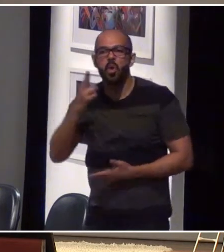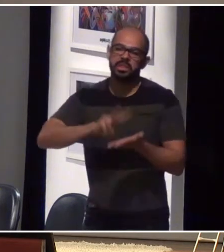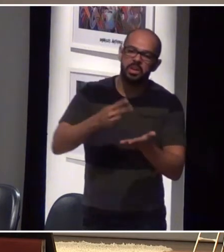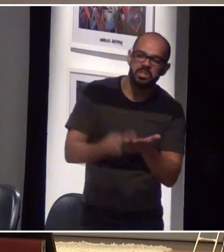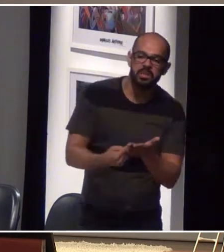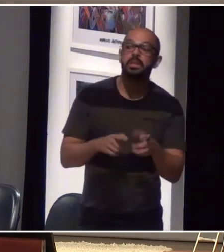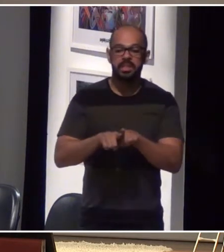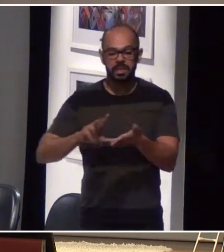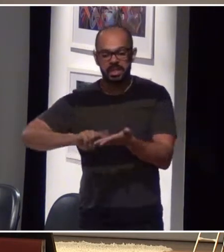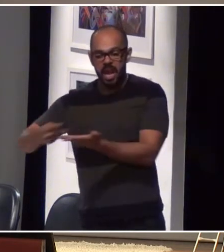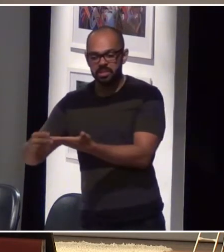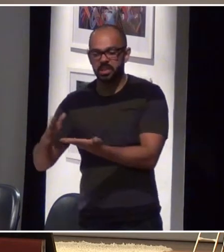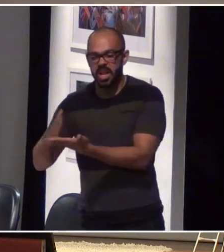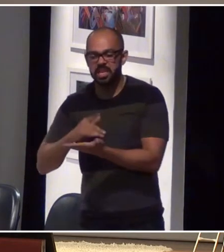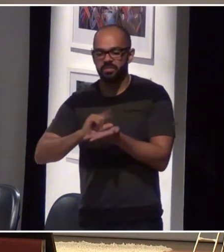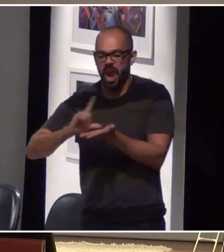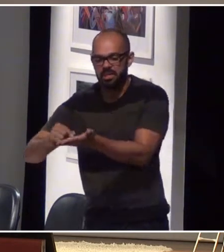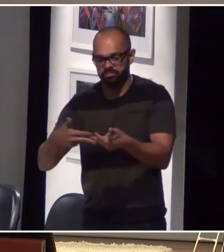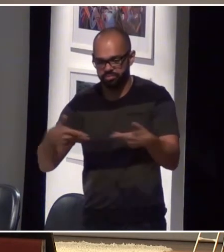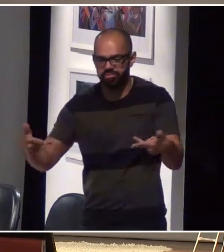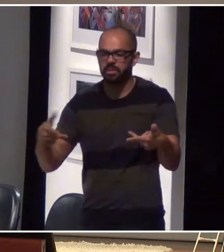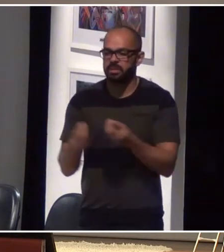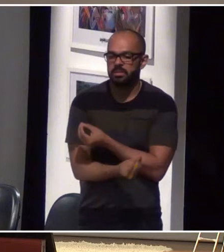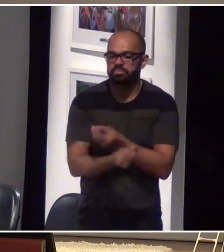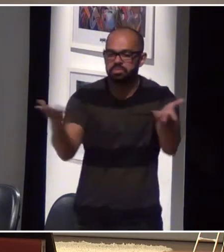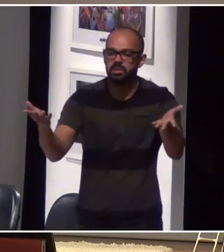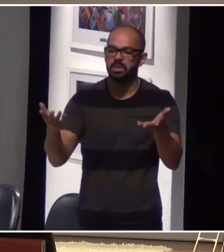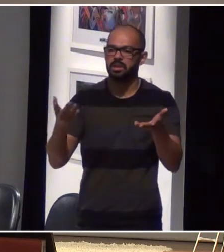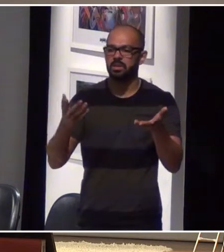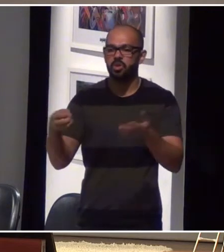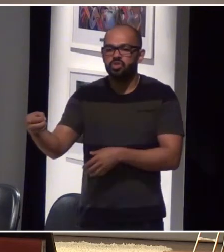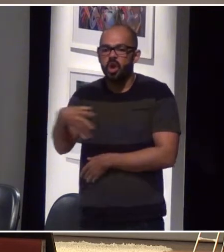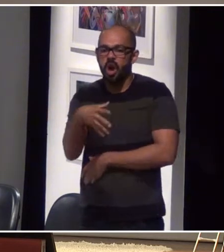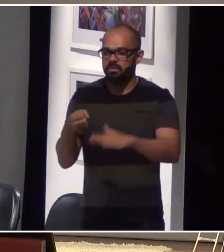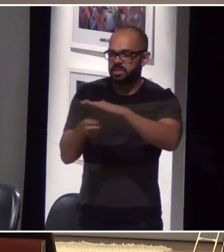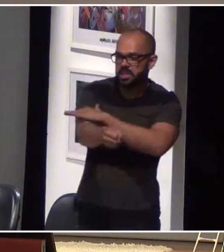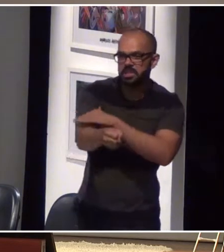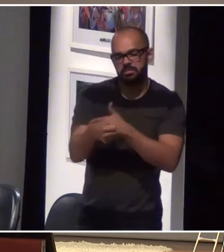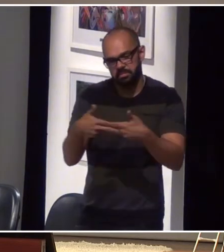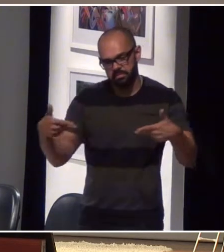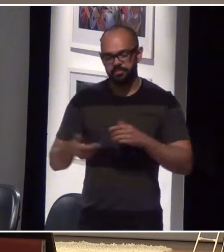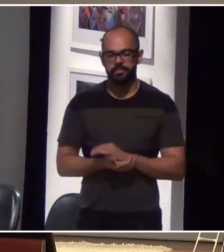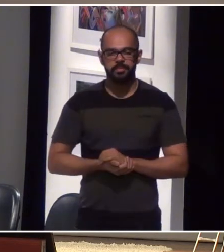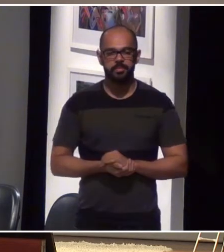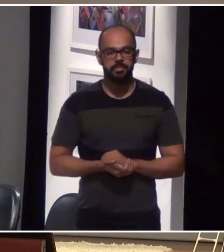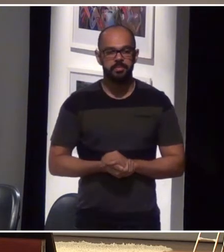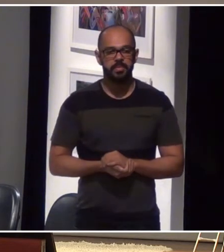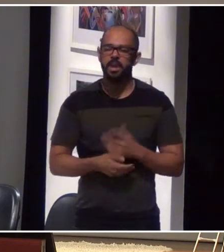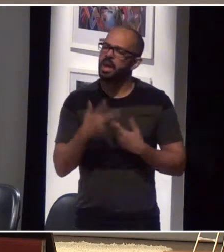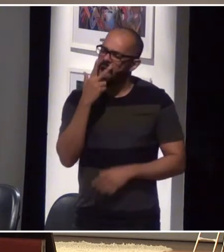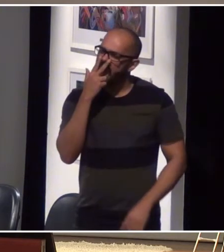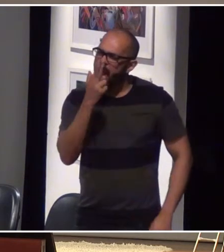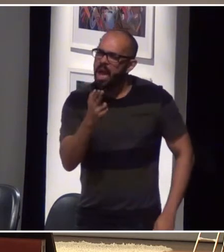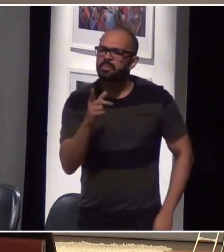tradução, tradução dos livros, artigos e afins, para serem disponibilizados aos novos ingressantes, entre outras.